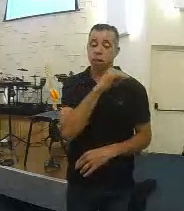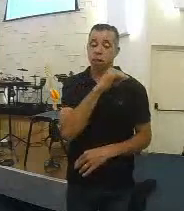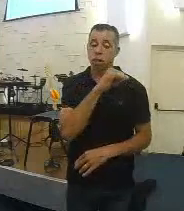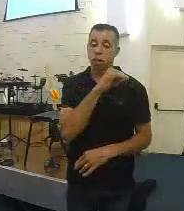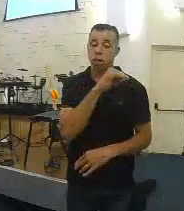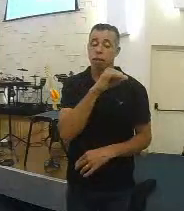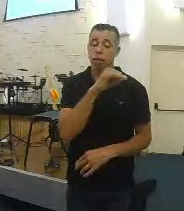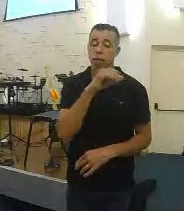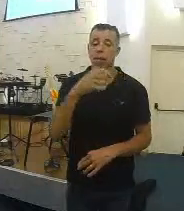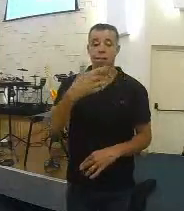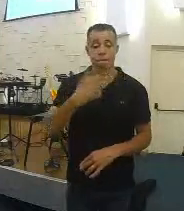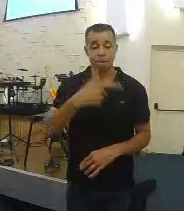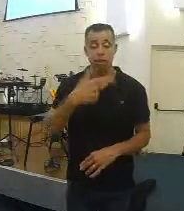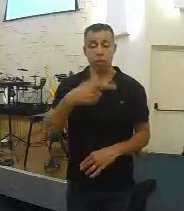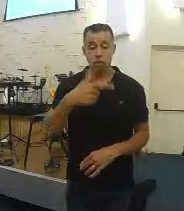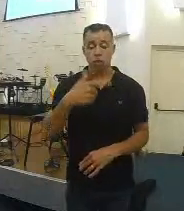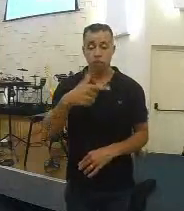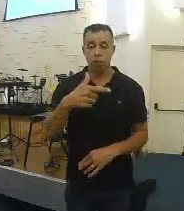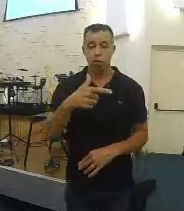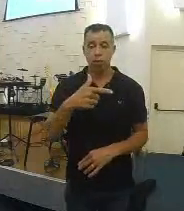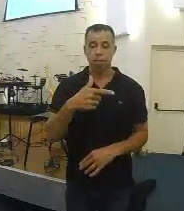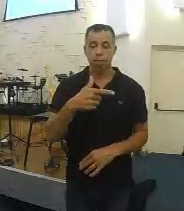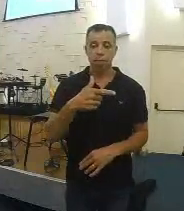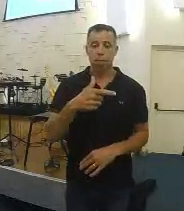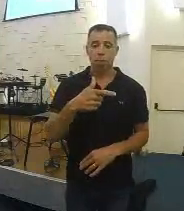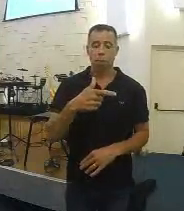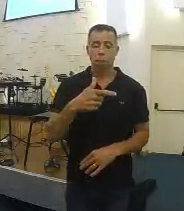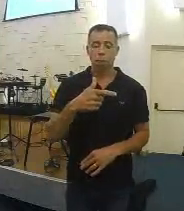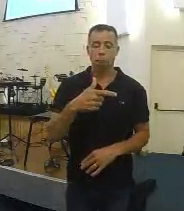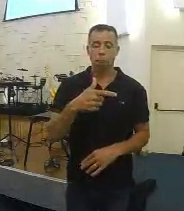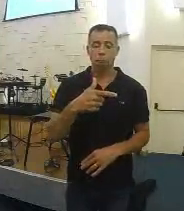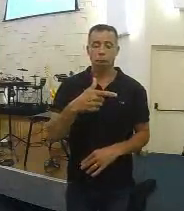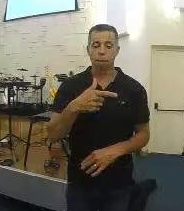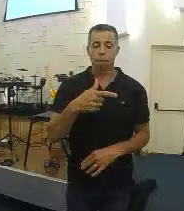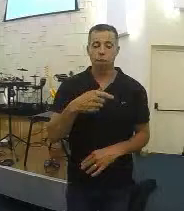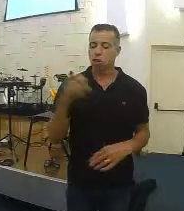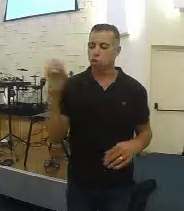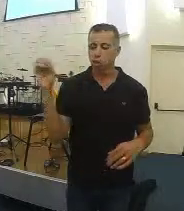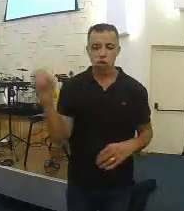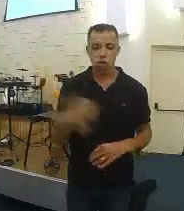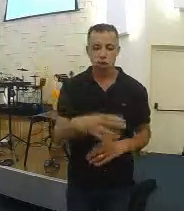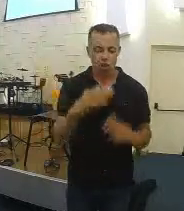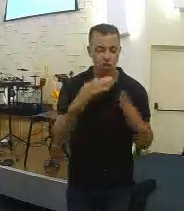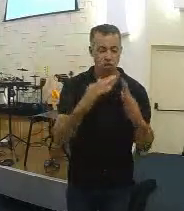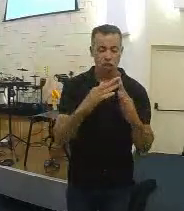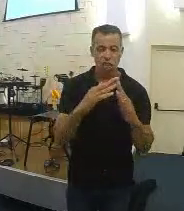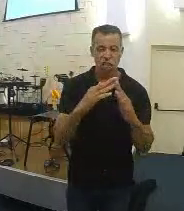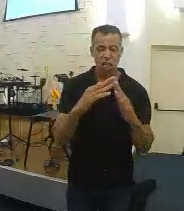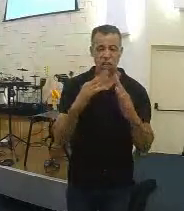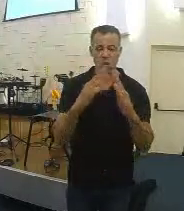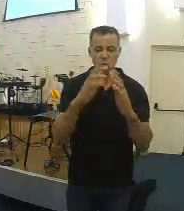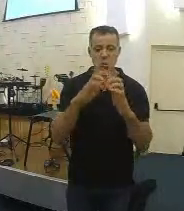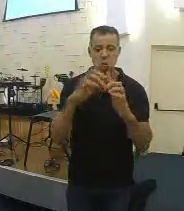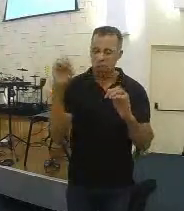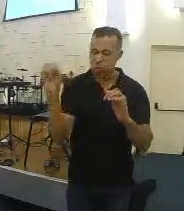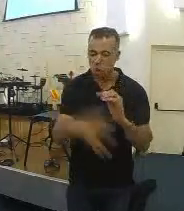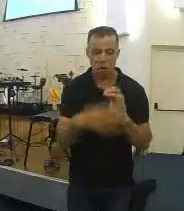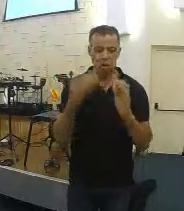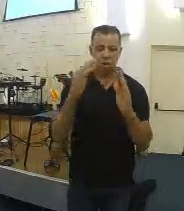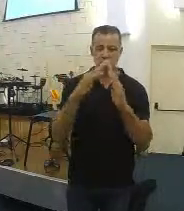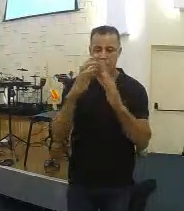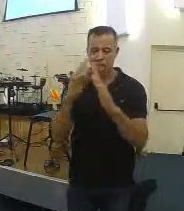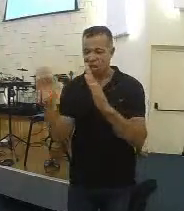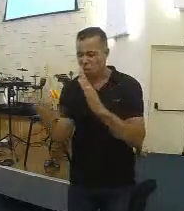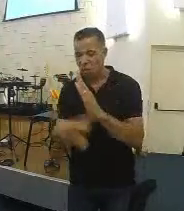anos, Dejaí, que é do Rio, mais do que uma nova denominação foi criada todo dia, todo santo dia.